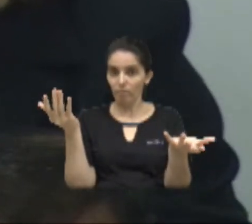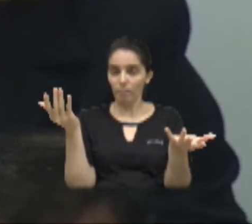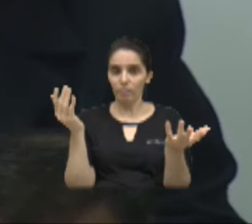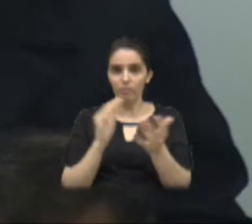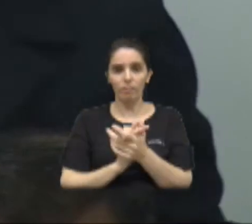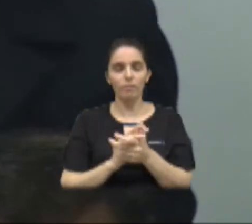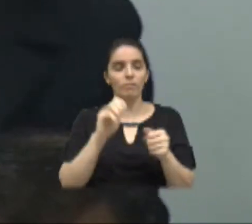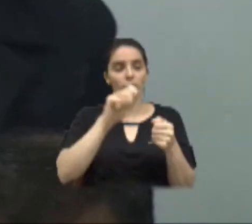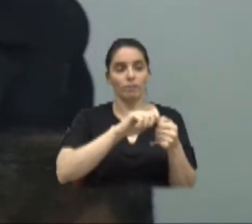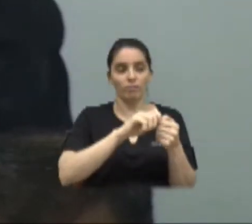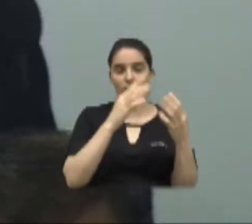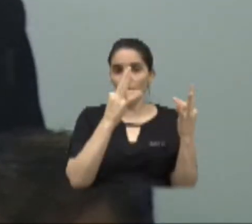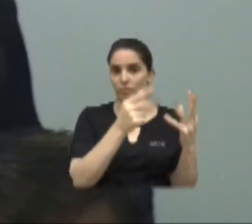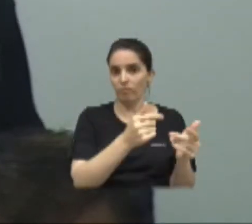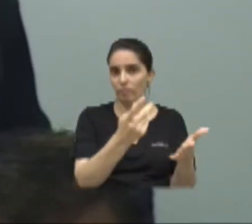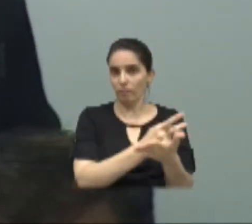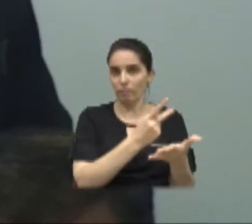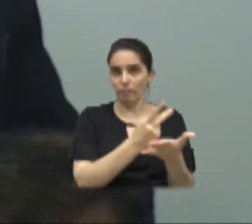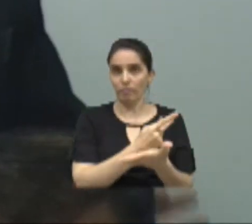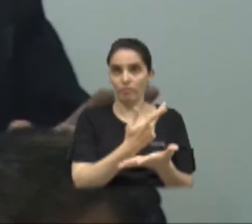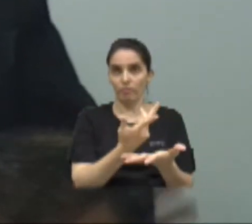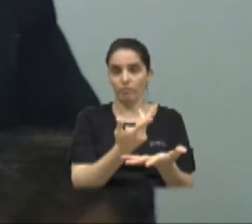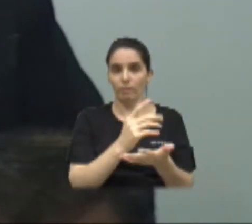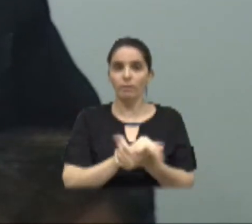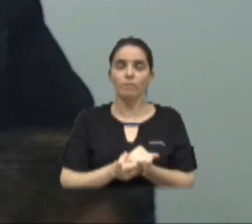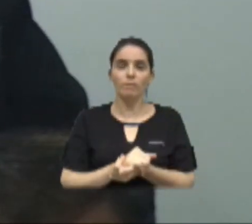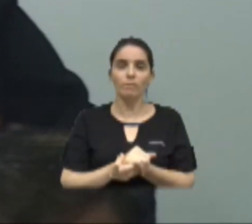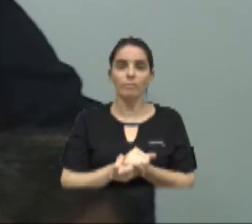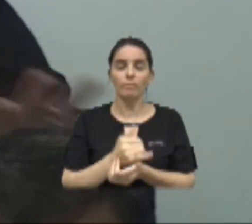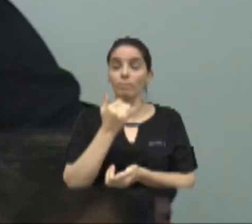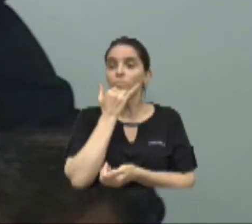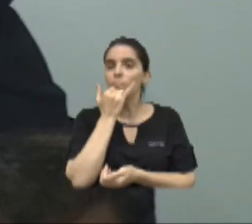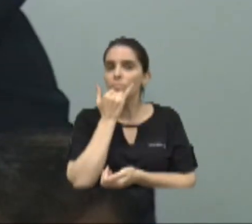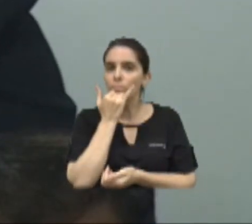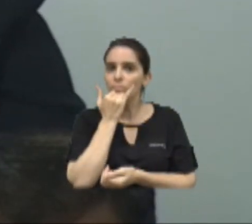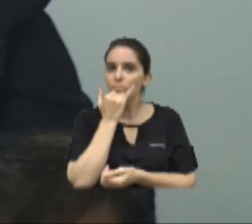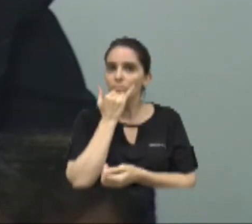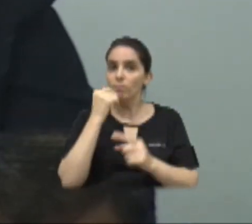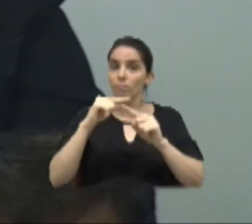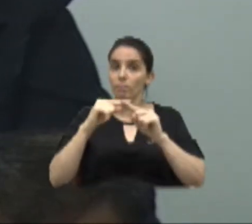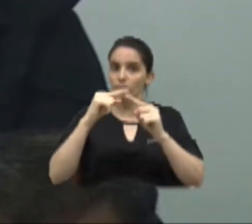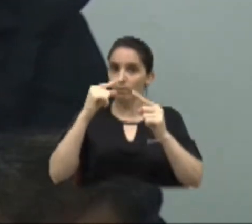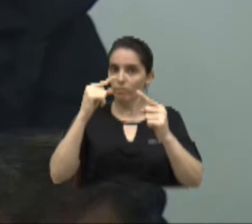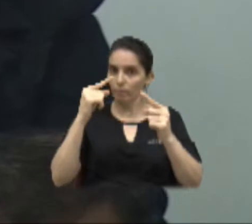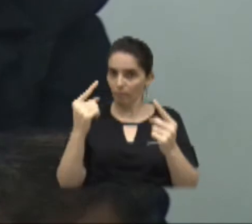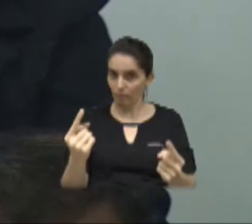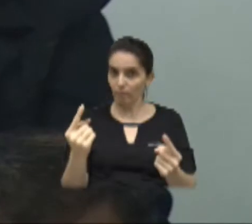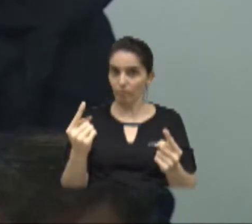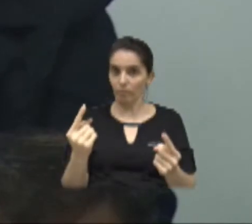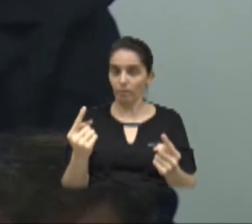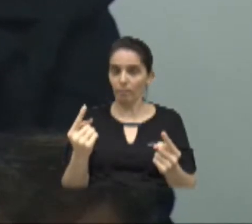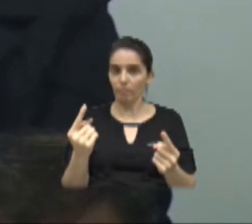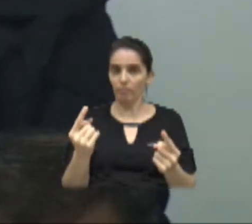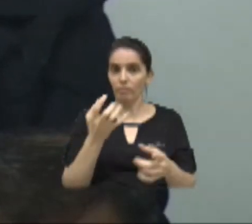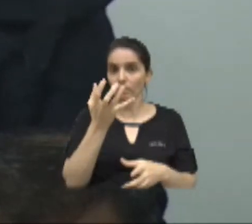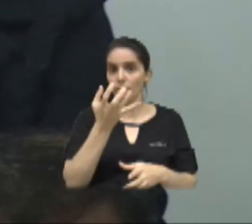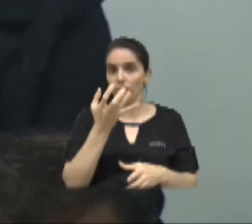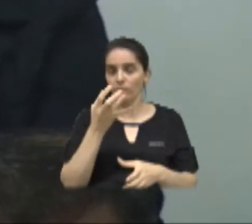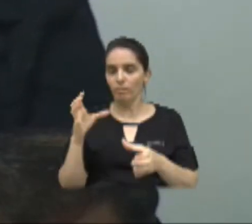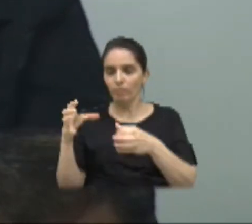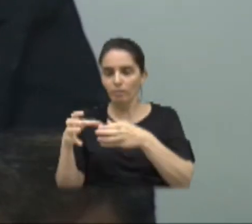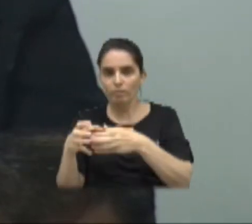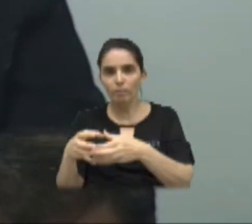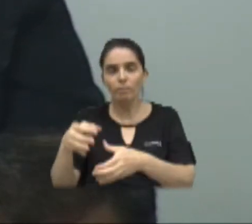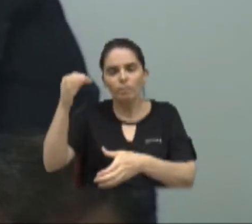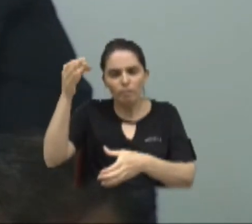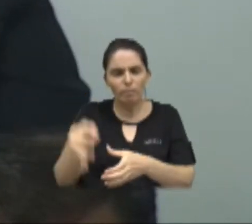fazer tudo de novo. Então, vocês me perdoem, mas eu gostaria, não sou dessa comissão, gostaria que essa comissão levasse muito a